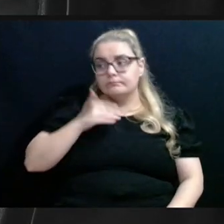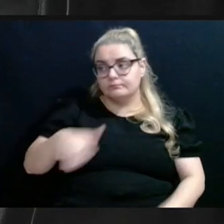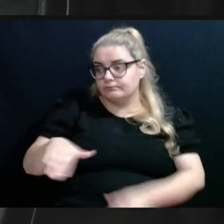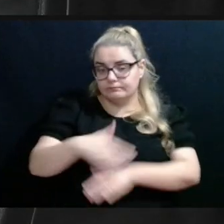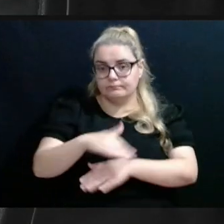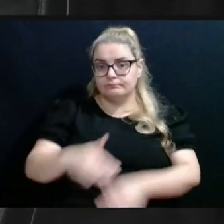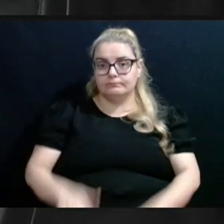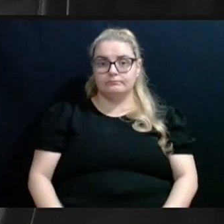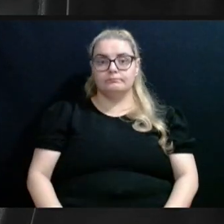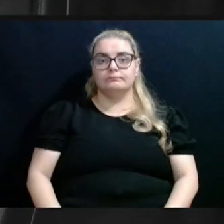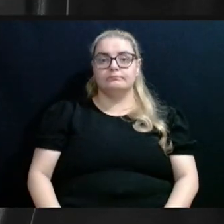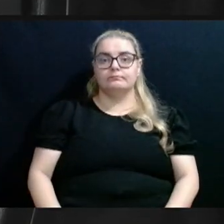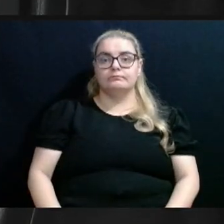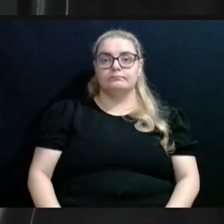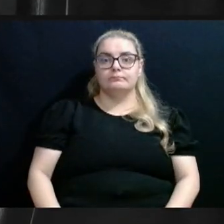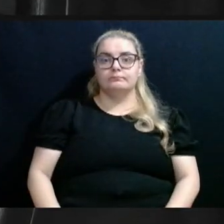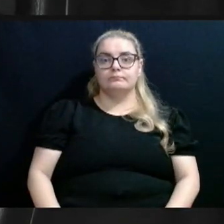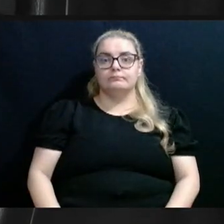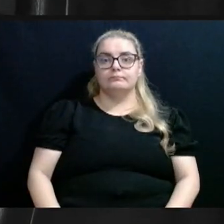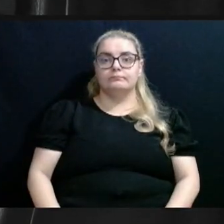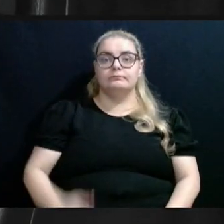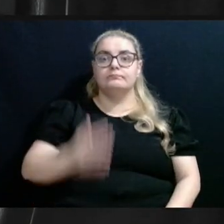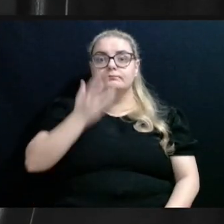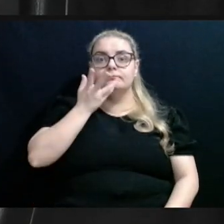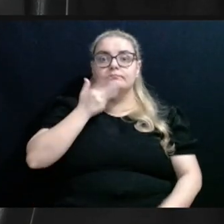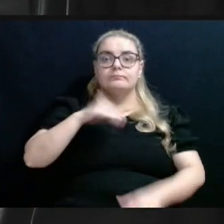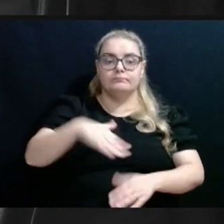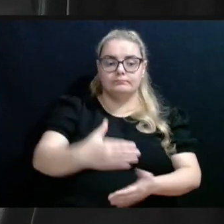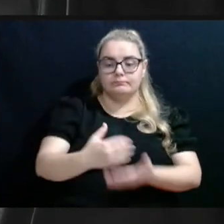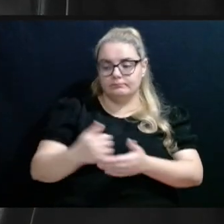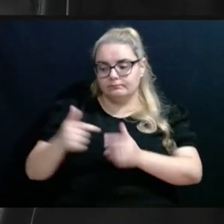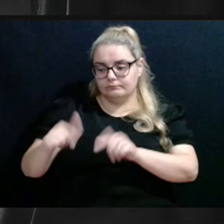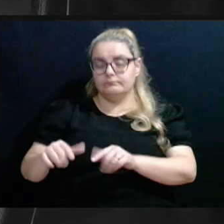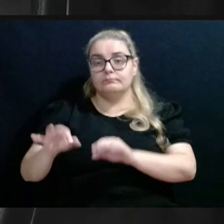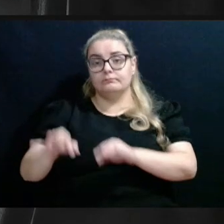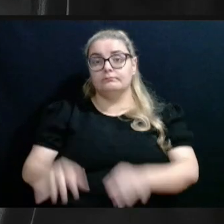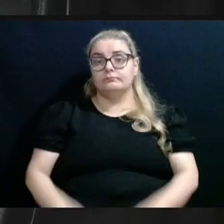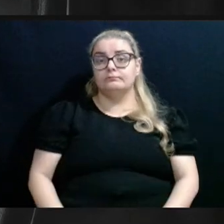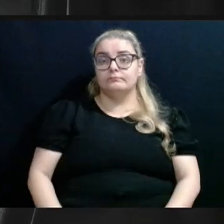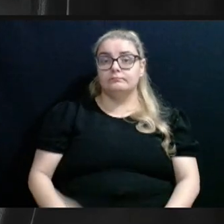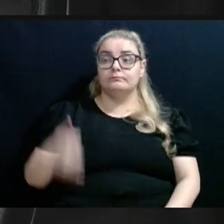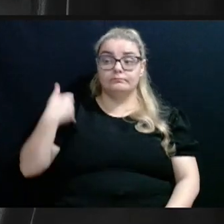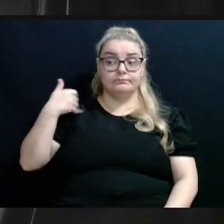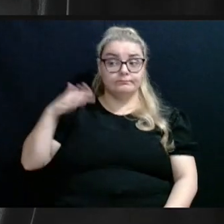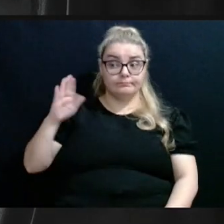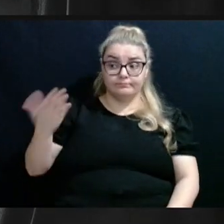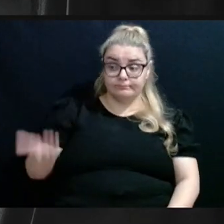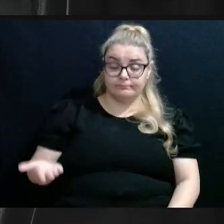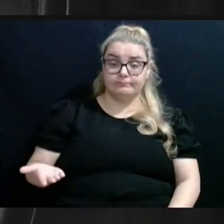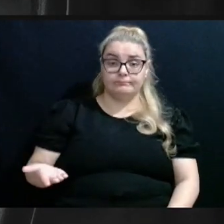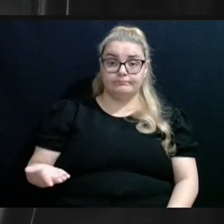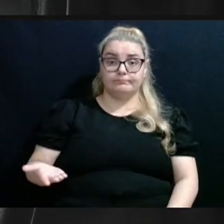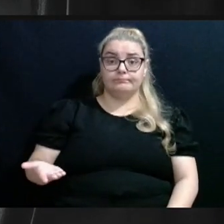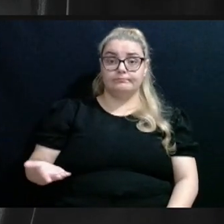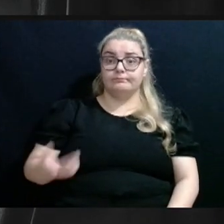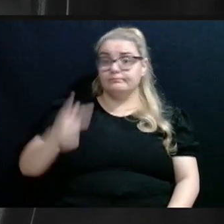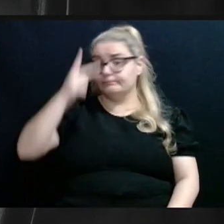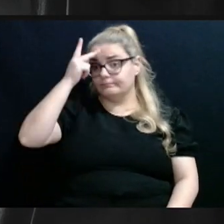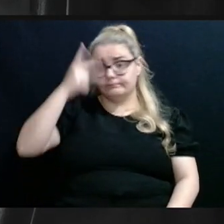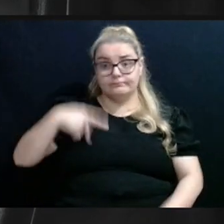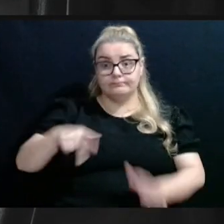pode retirar da rua e colocar em locais adequados. Mas o adulto, ele por lei, isso até